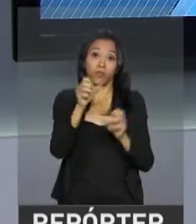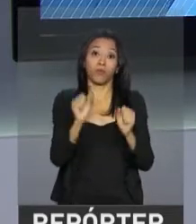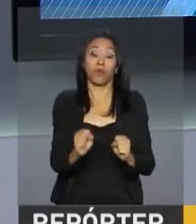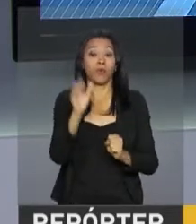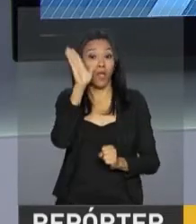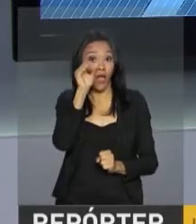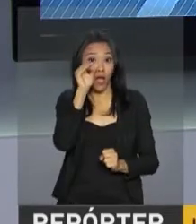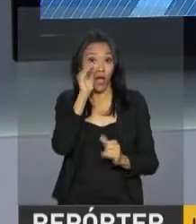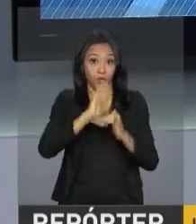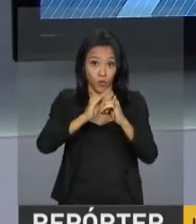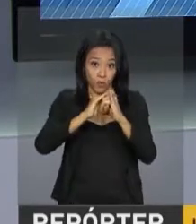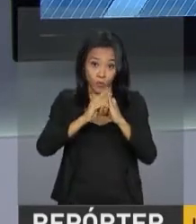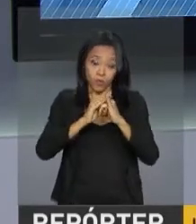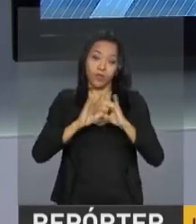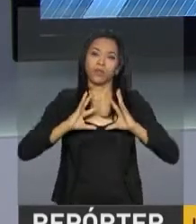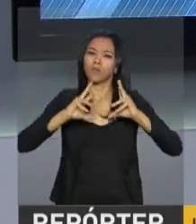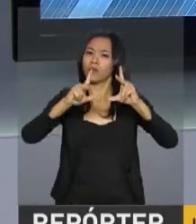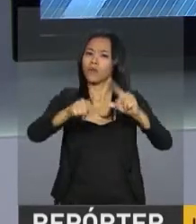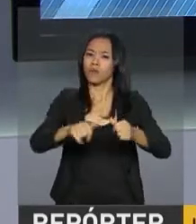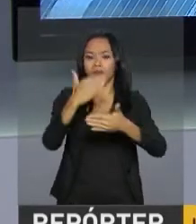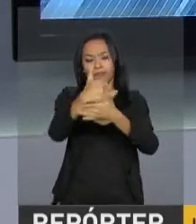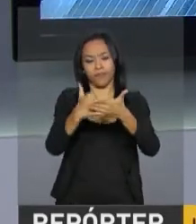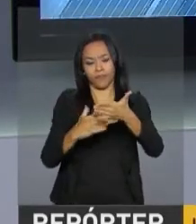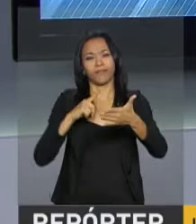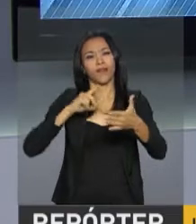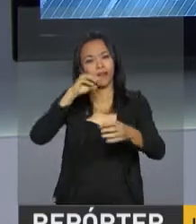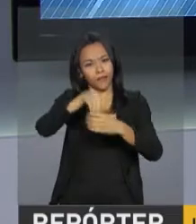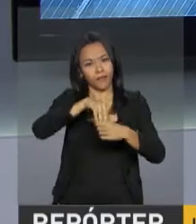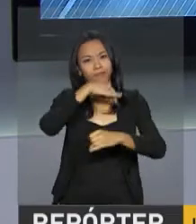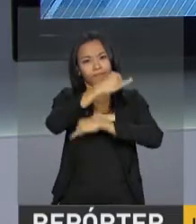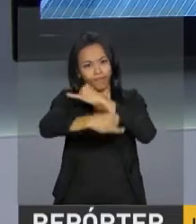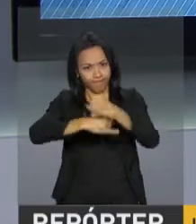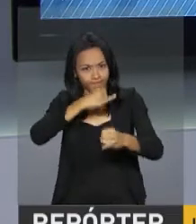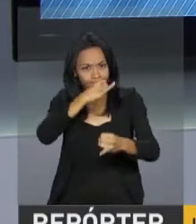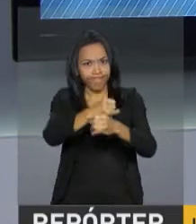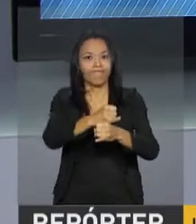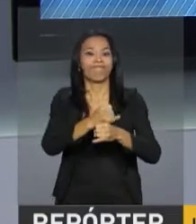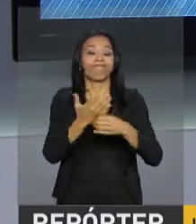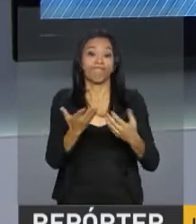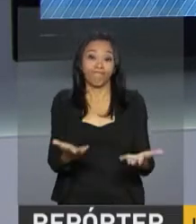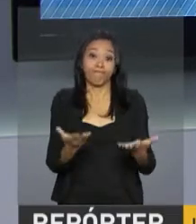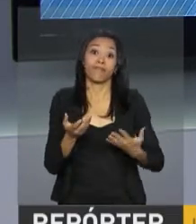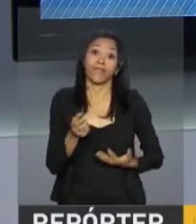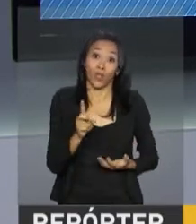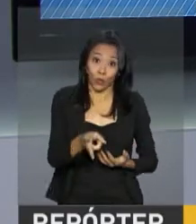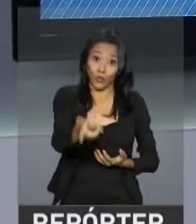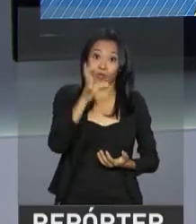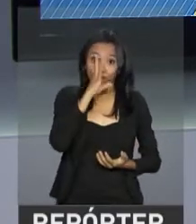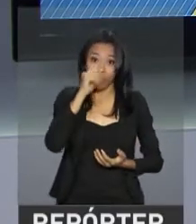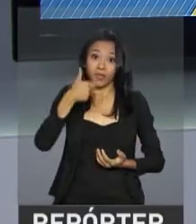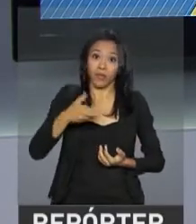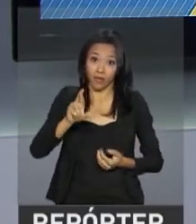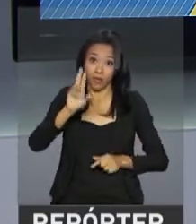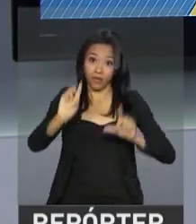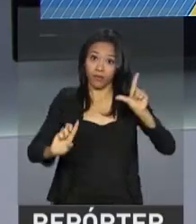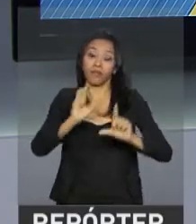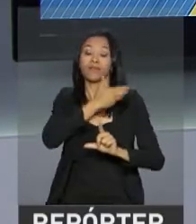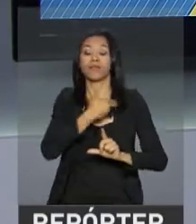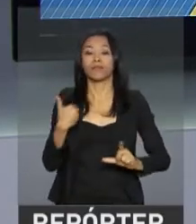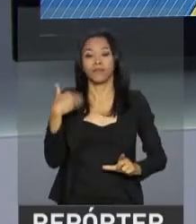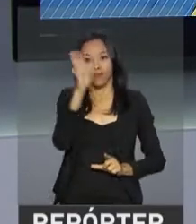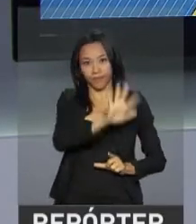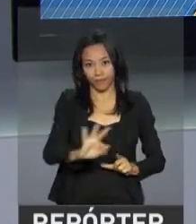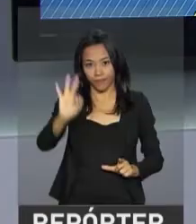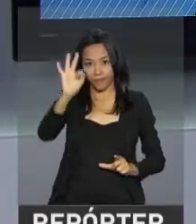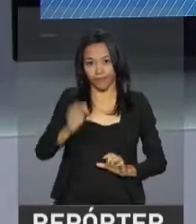rever as reportagens no youtube e toda a nossa programação também está na nossa página na internet continue com a gente na nbr a tv